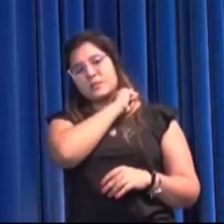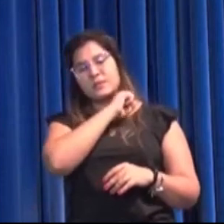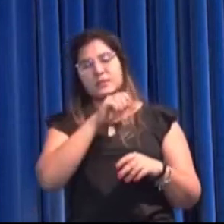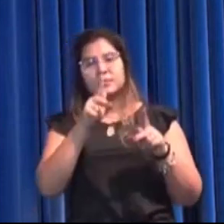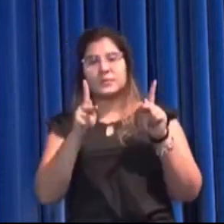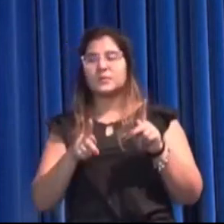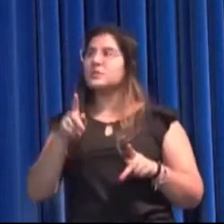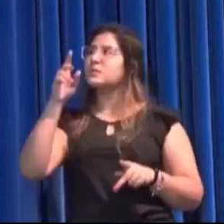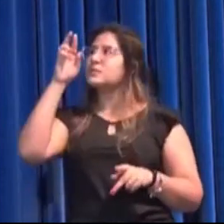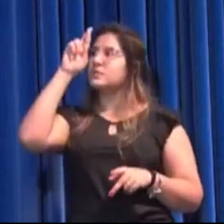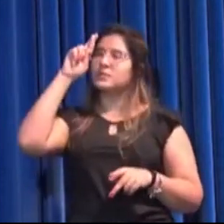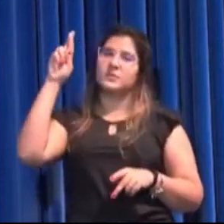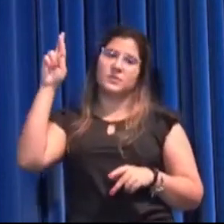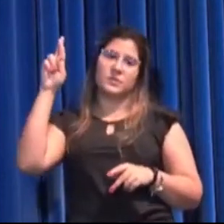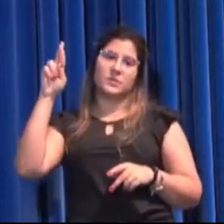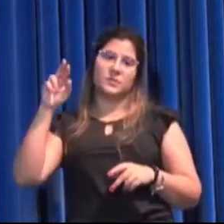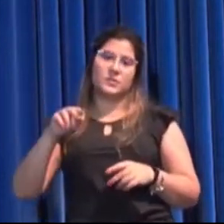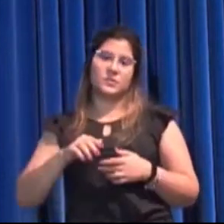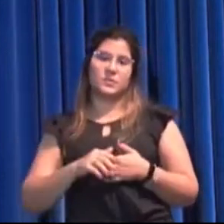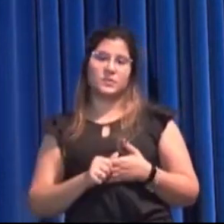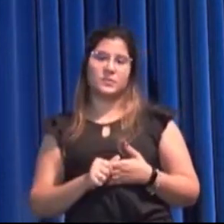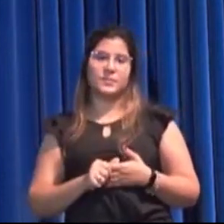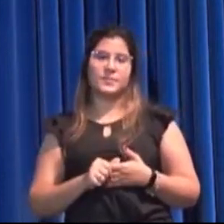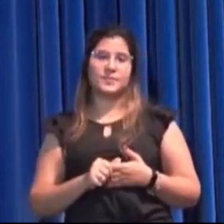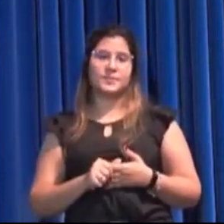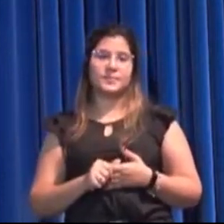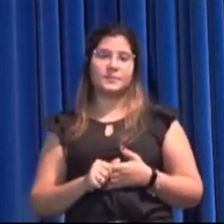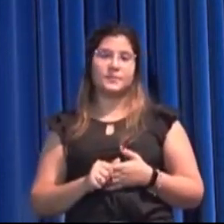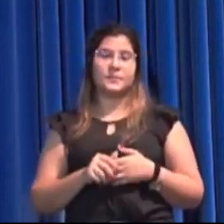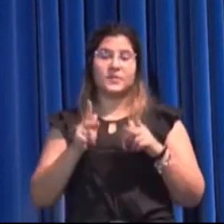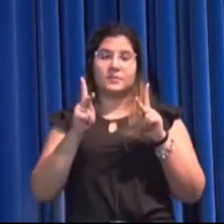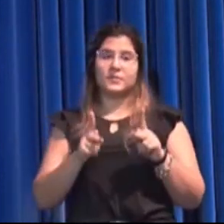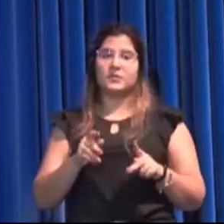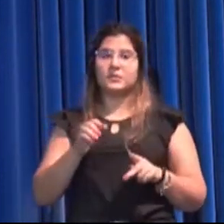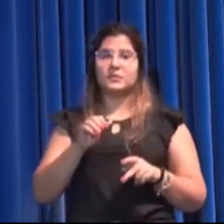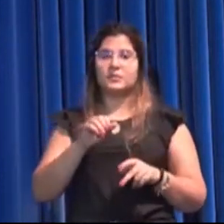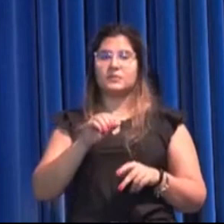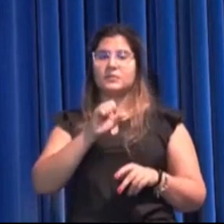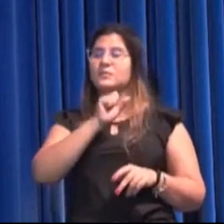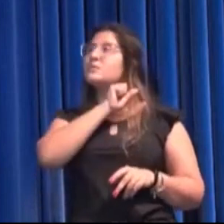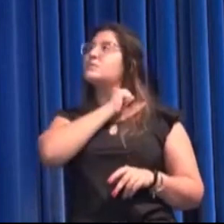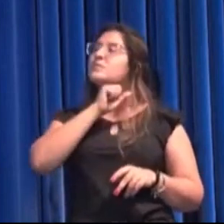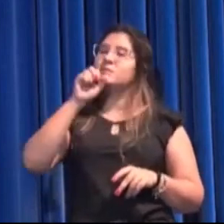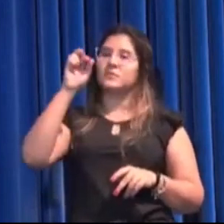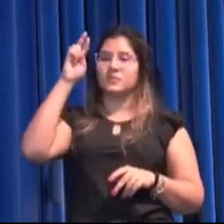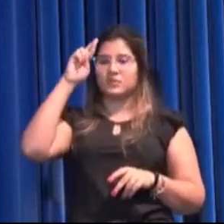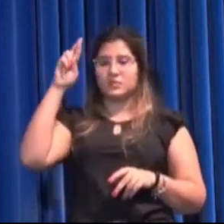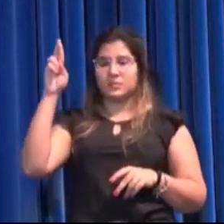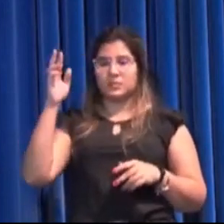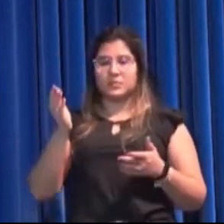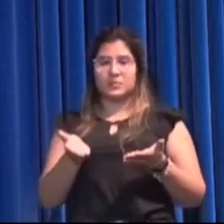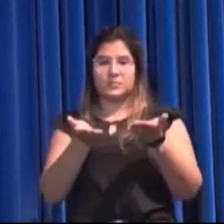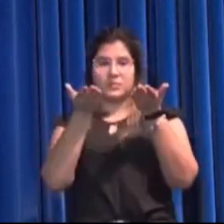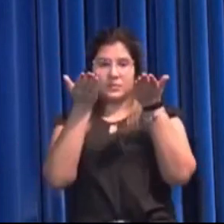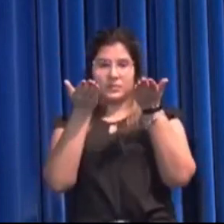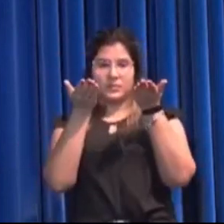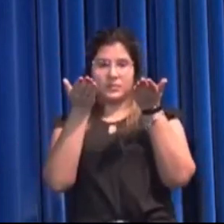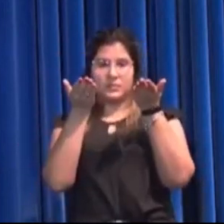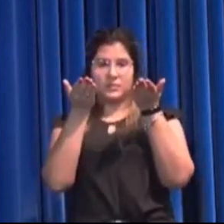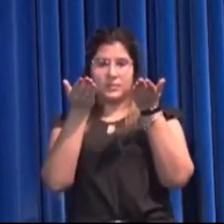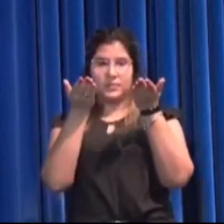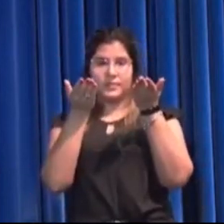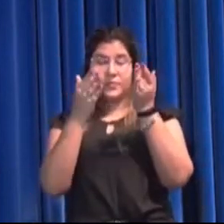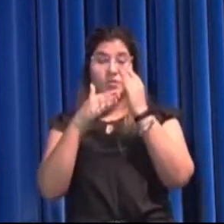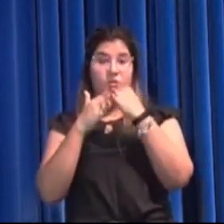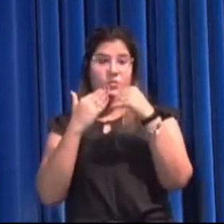Senhor, aí perante o altar do Senhor e de mãos estendidas diante de toda